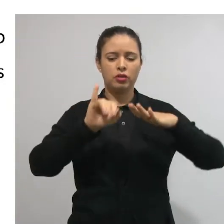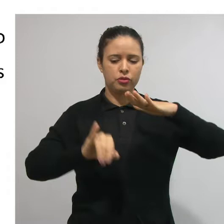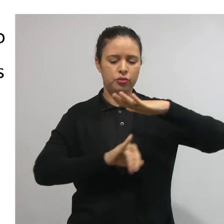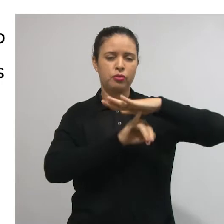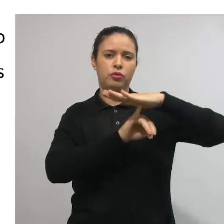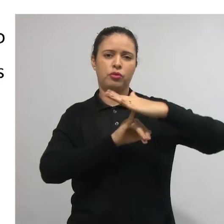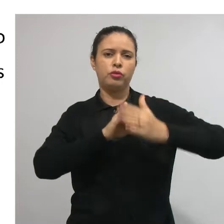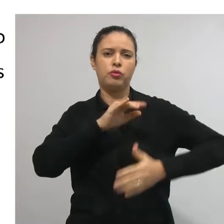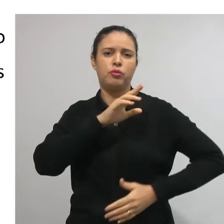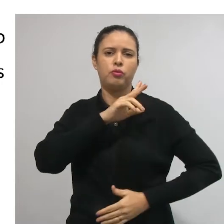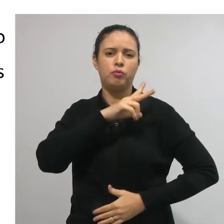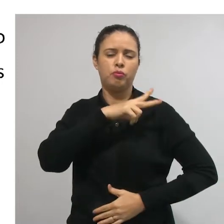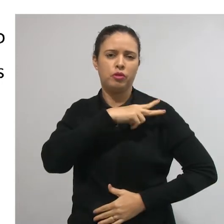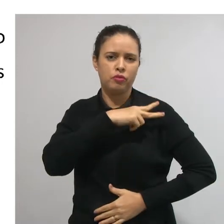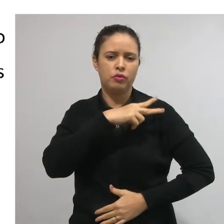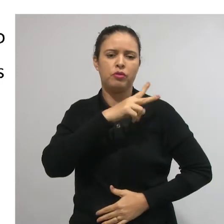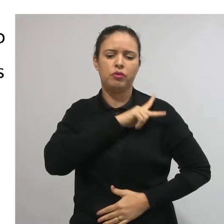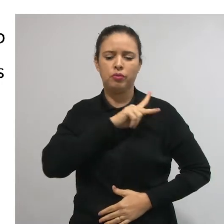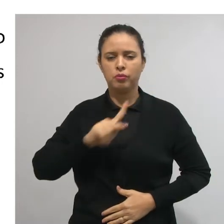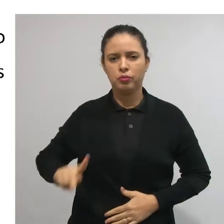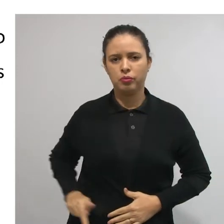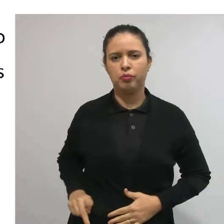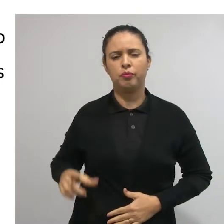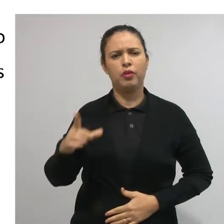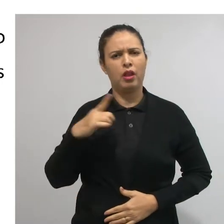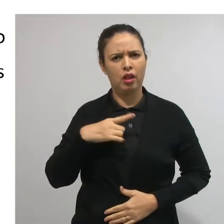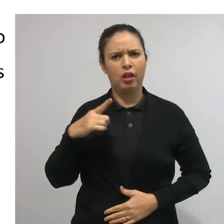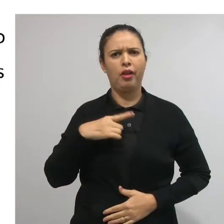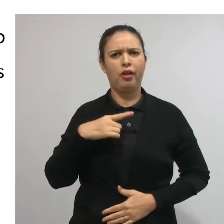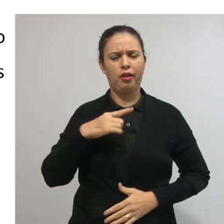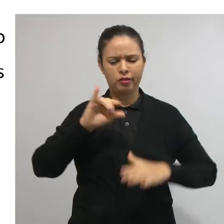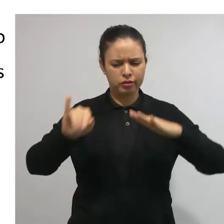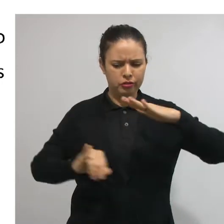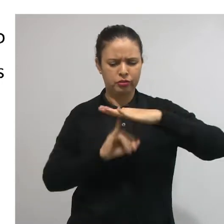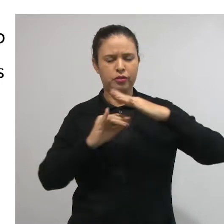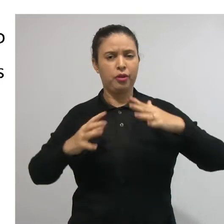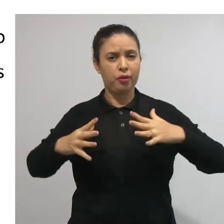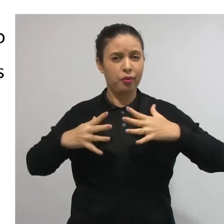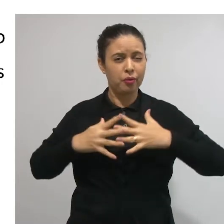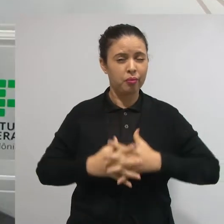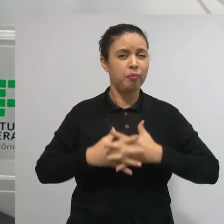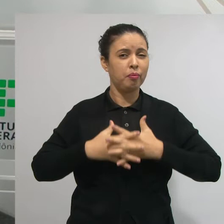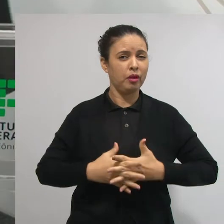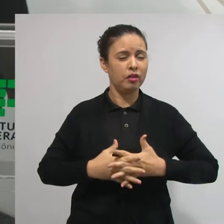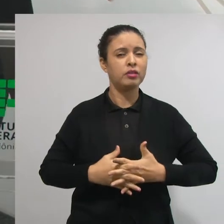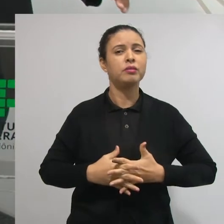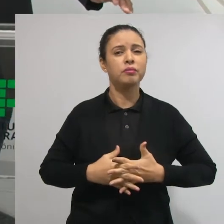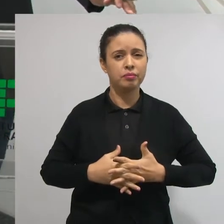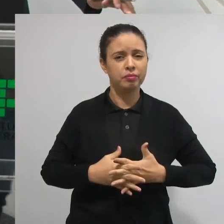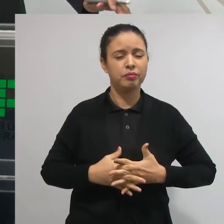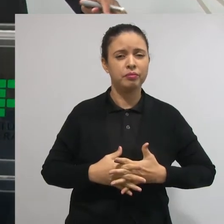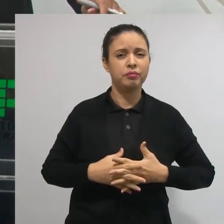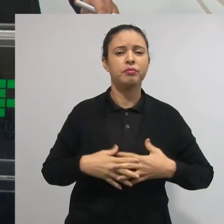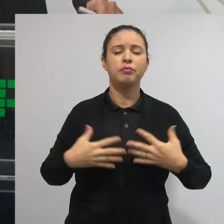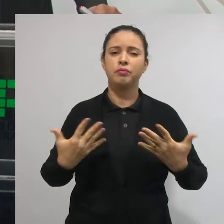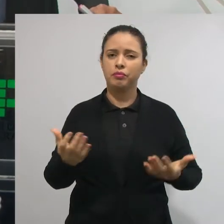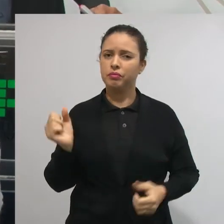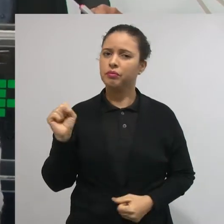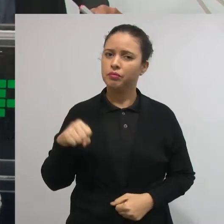organização ela existe como uma unidade social complexa. Espera aí, professor, complexa?